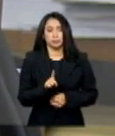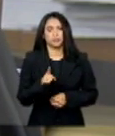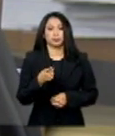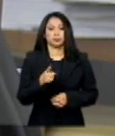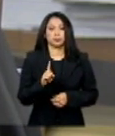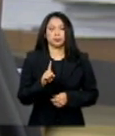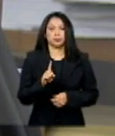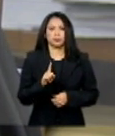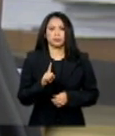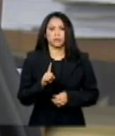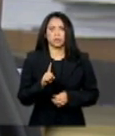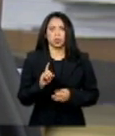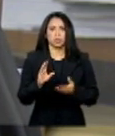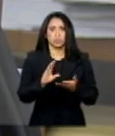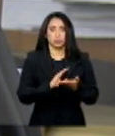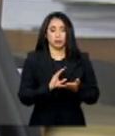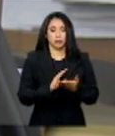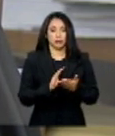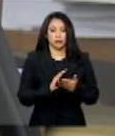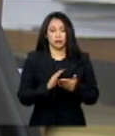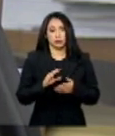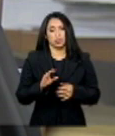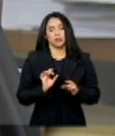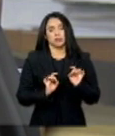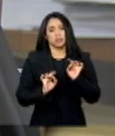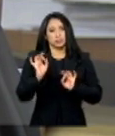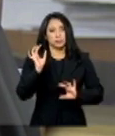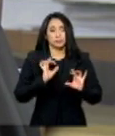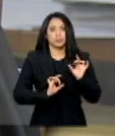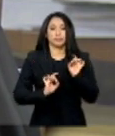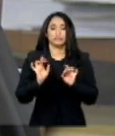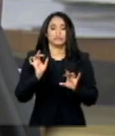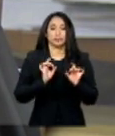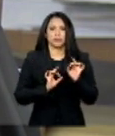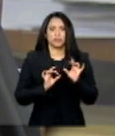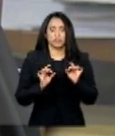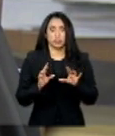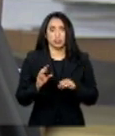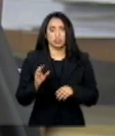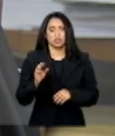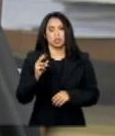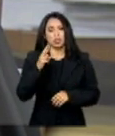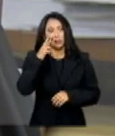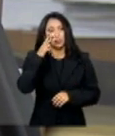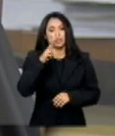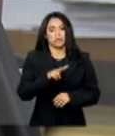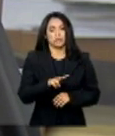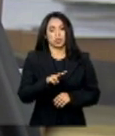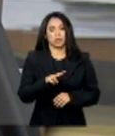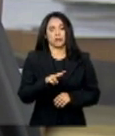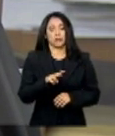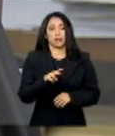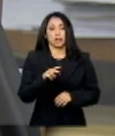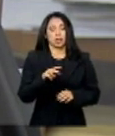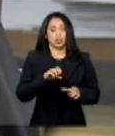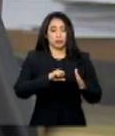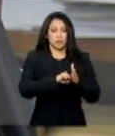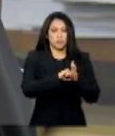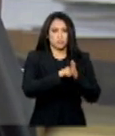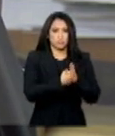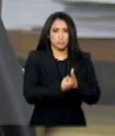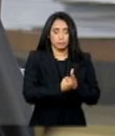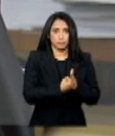recurso privilegiando o princípio da excepcionalidade brevidade promoção das medidas restritivas da liberdade